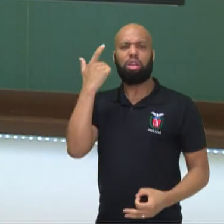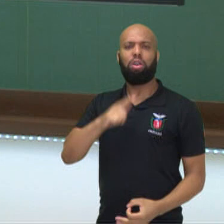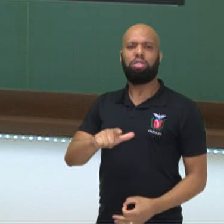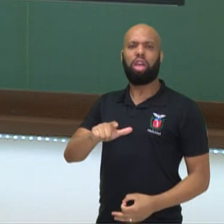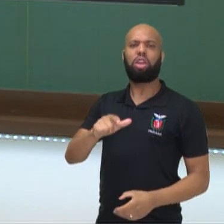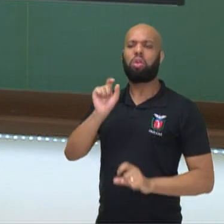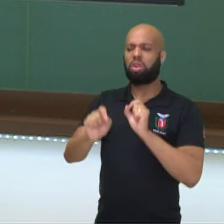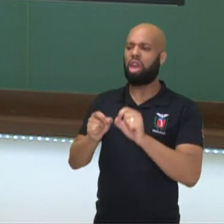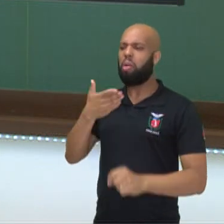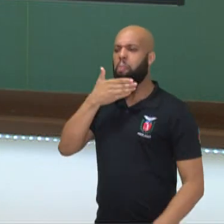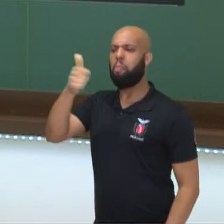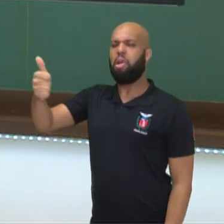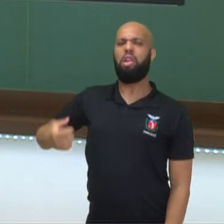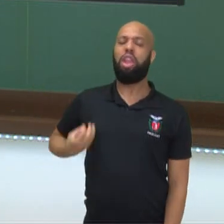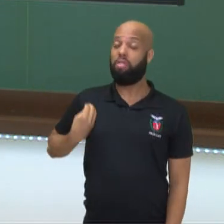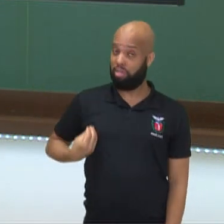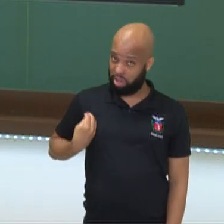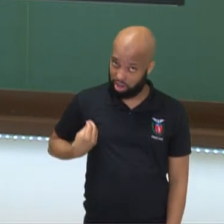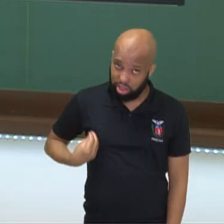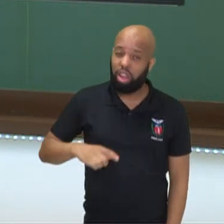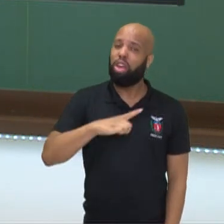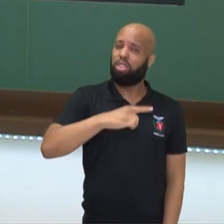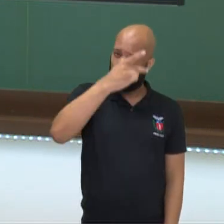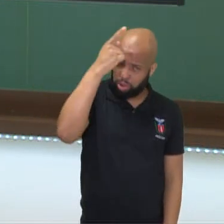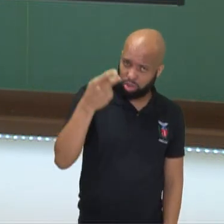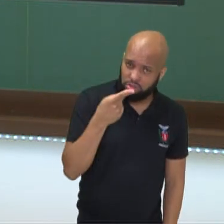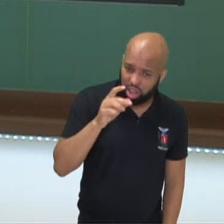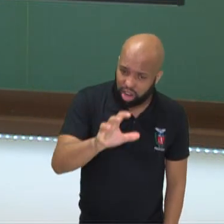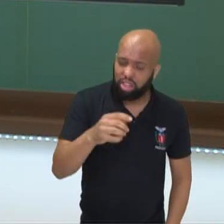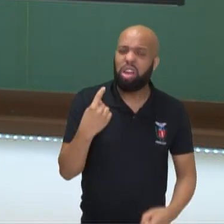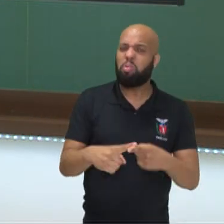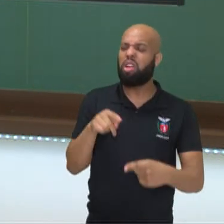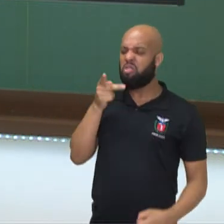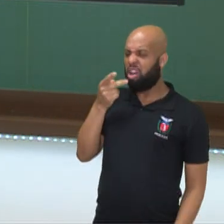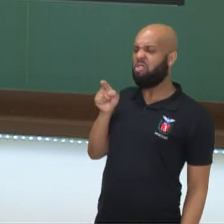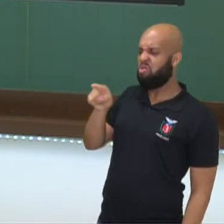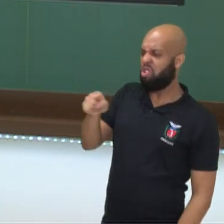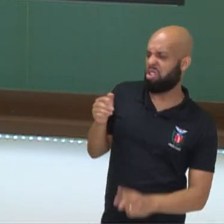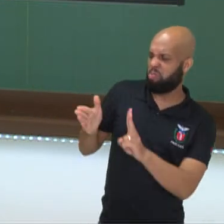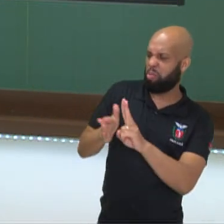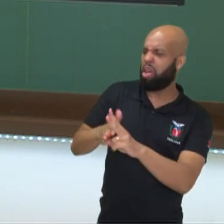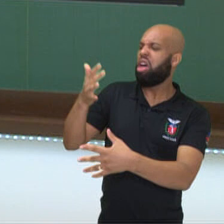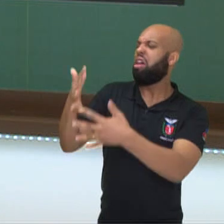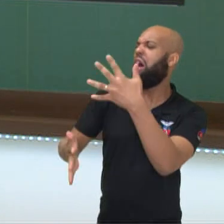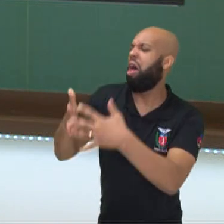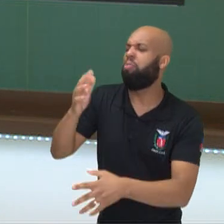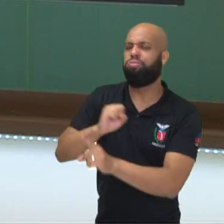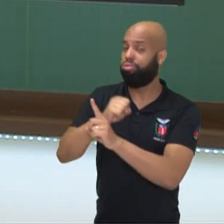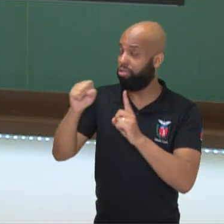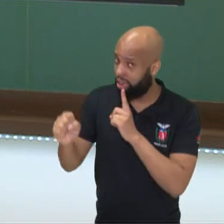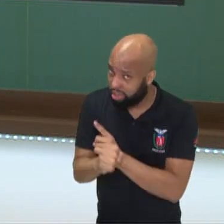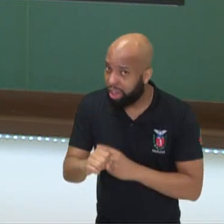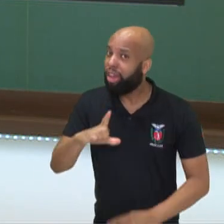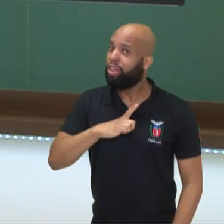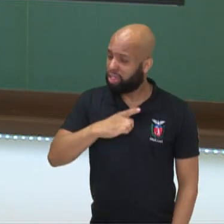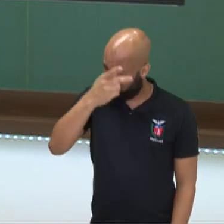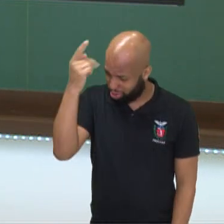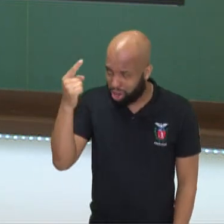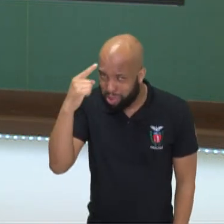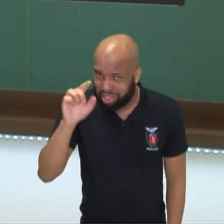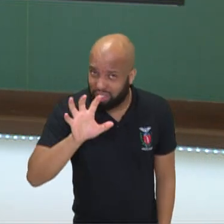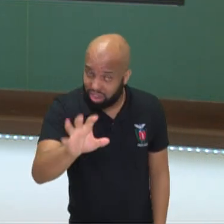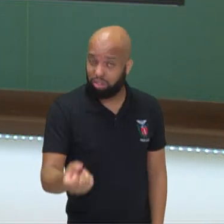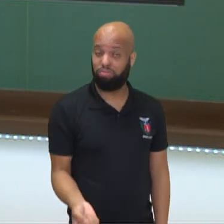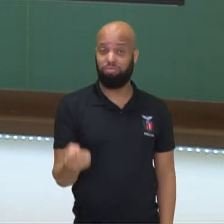avançar na melhoria de suas vidas. Então, o indígena estaria até atrapalhando o desenvolvimento da sociedade. Veja só as ideias que